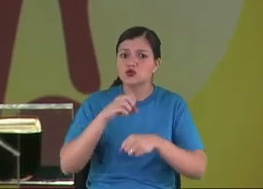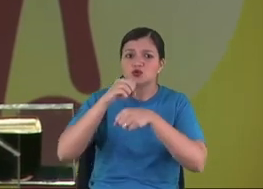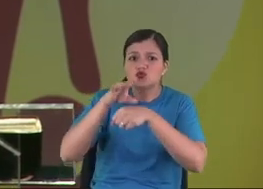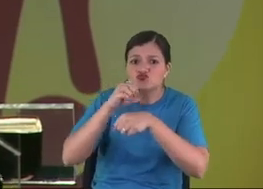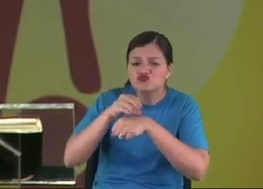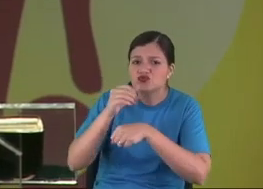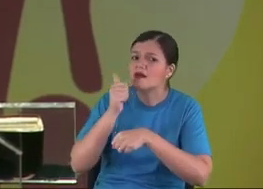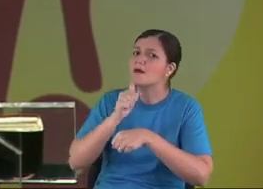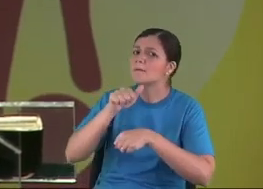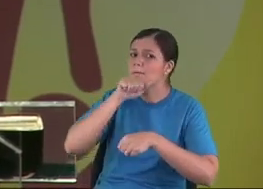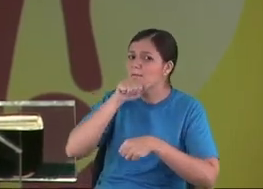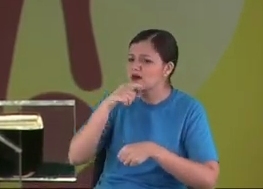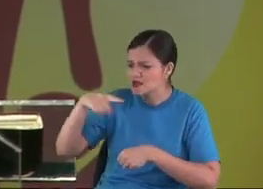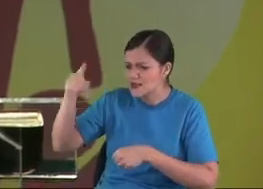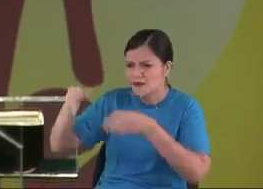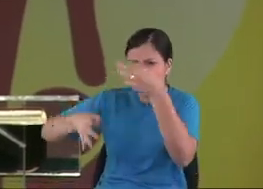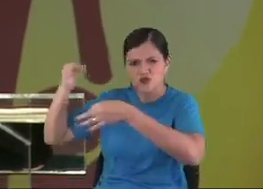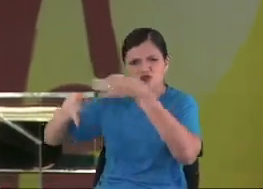Vezes 3.